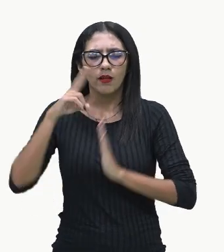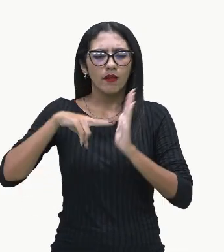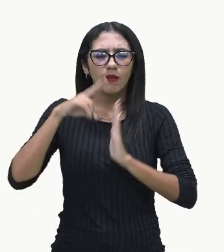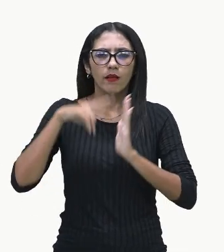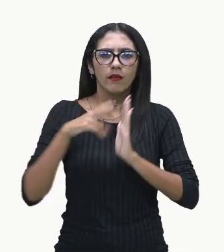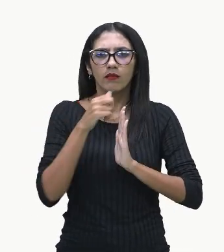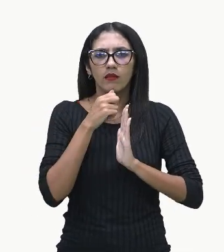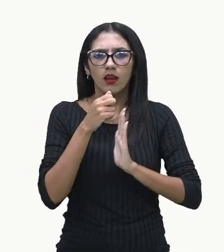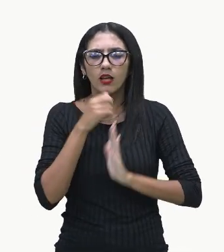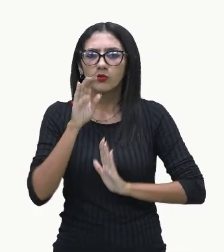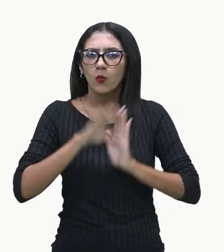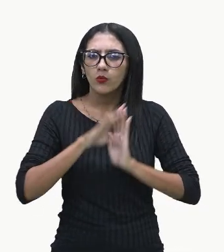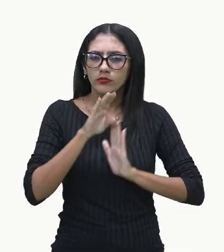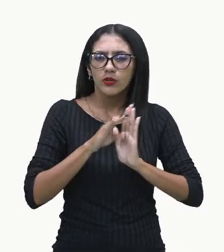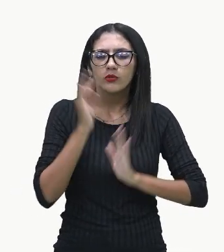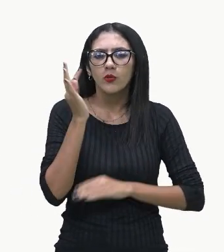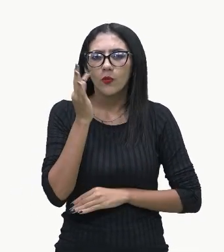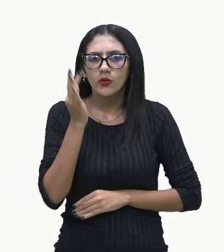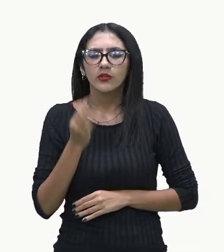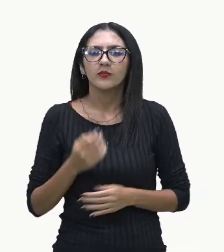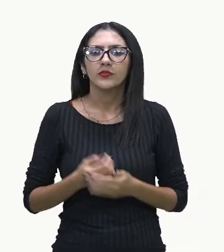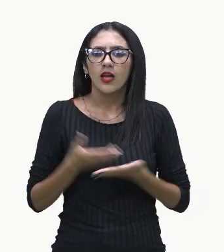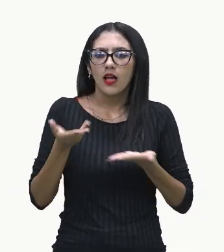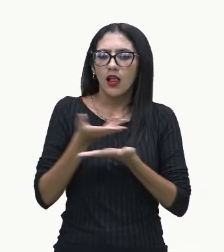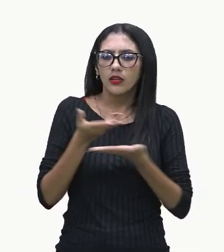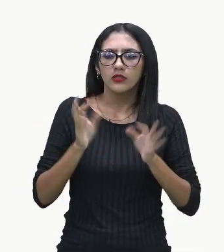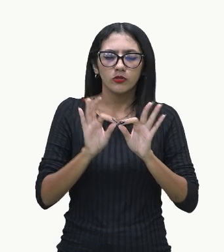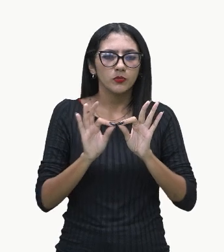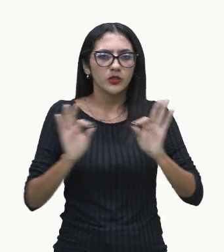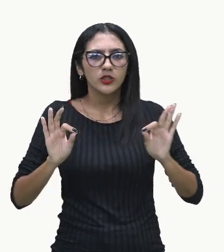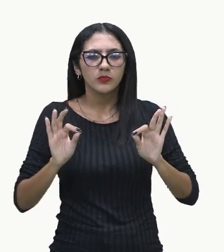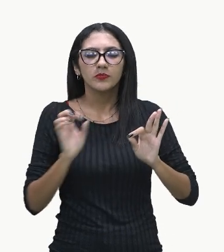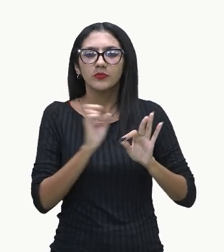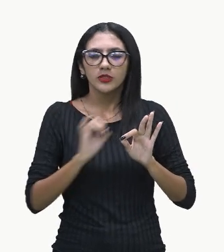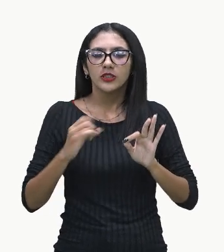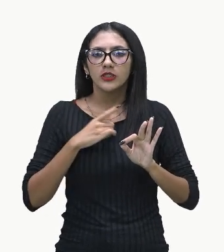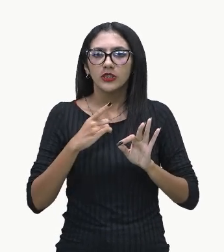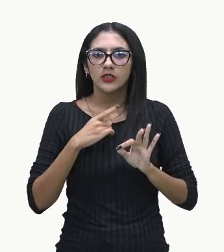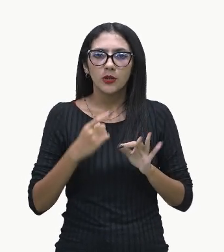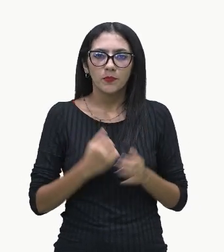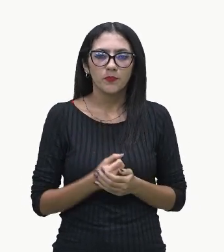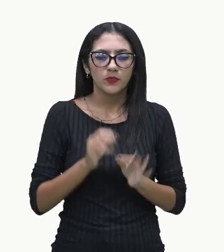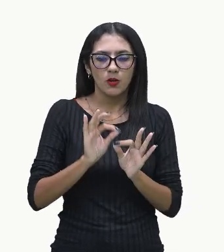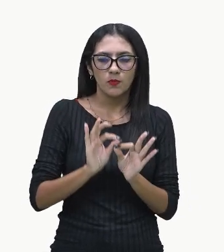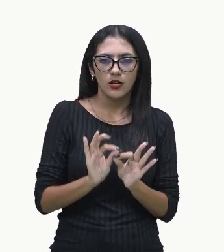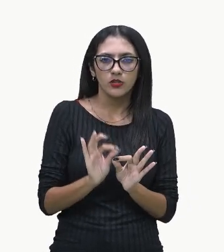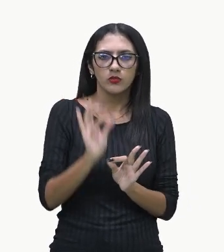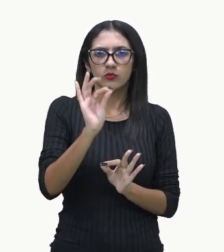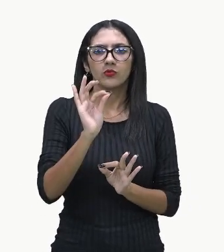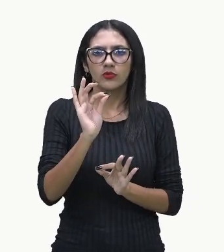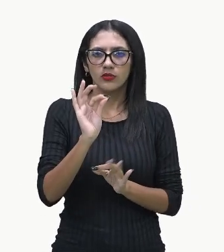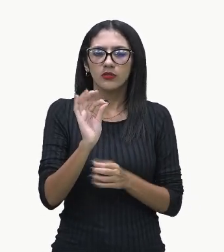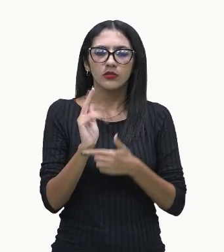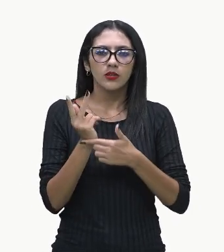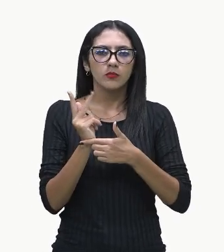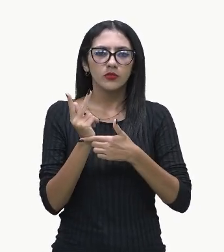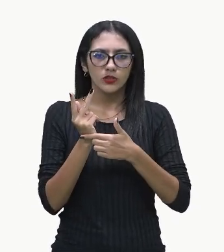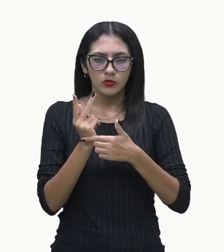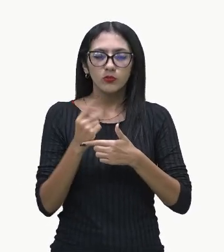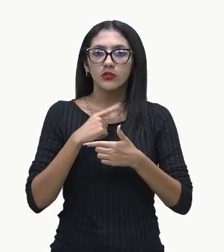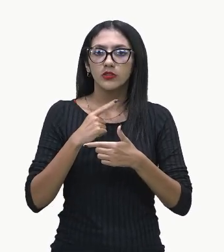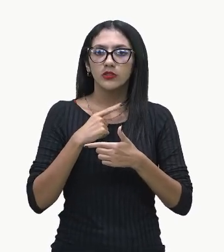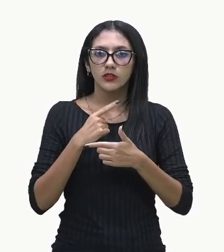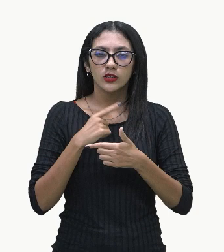ali sobre relação métrica, que quando nós traçamos ali a altura relativa à hipotenusa, surgem dois